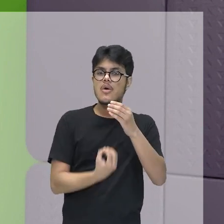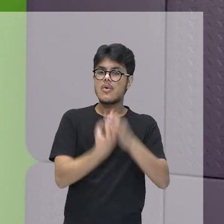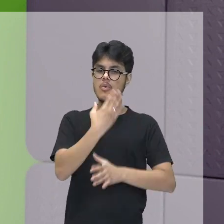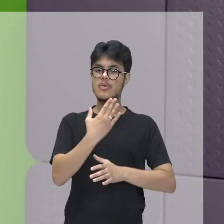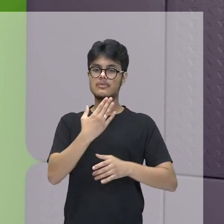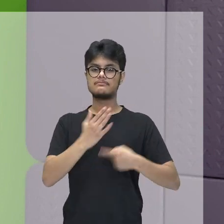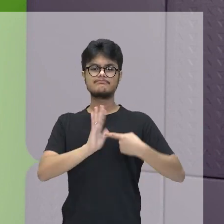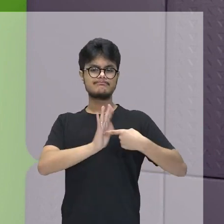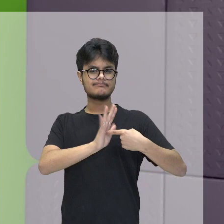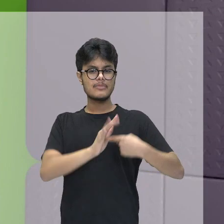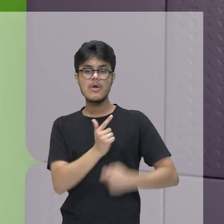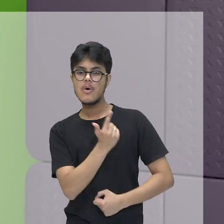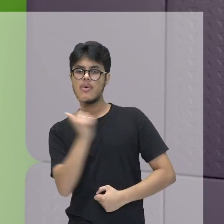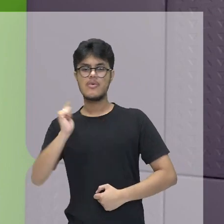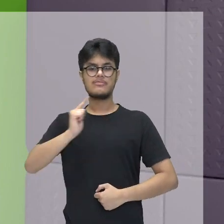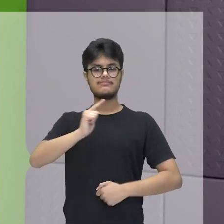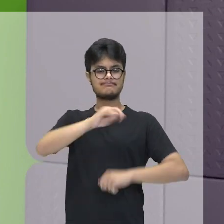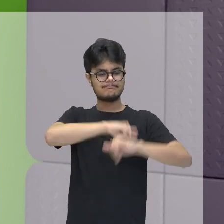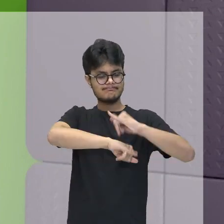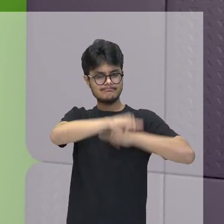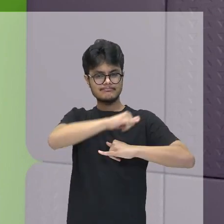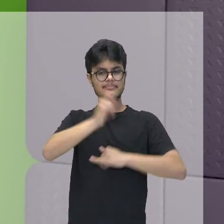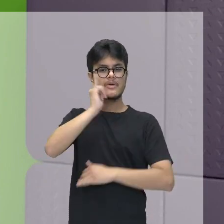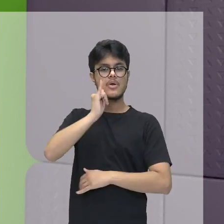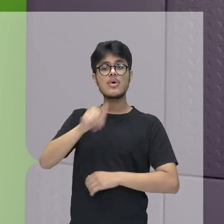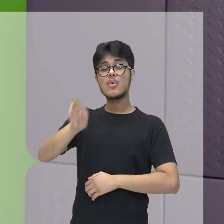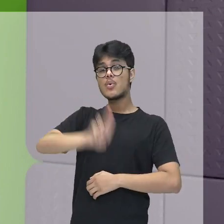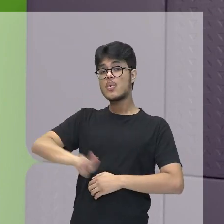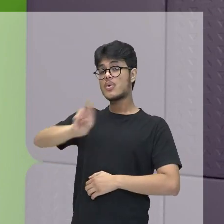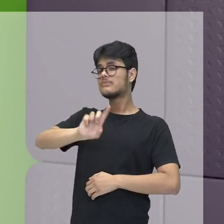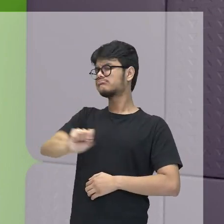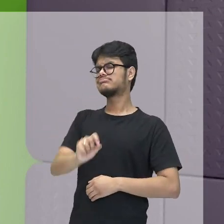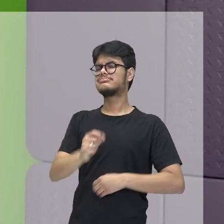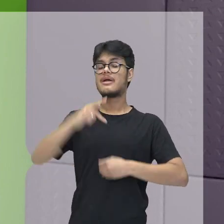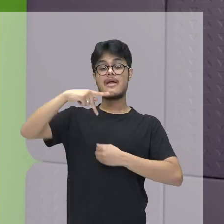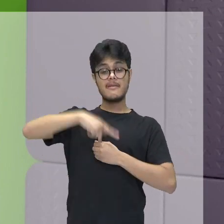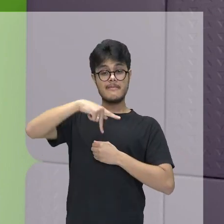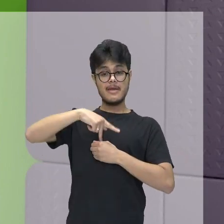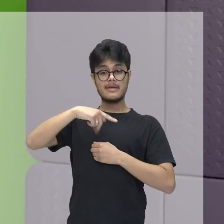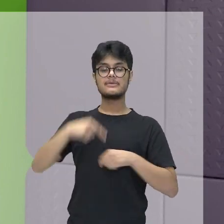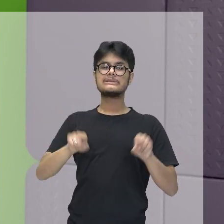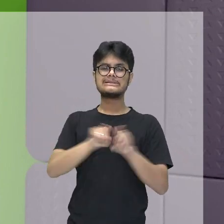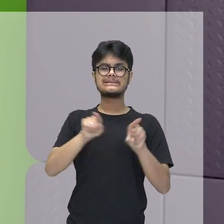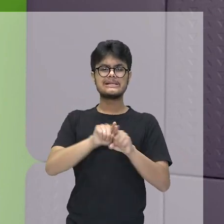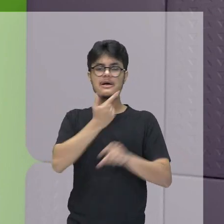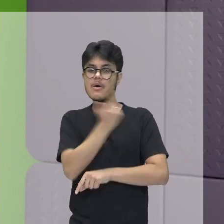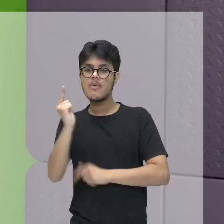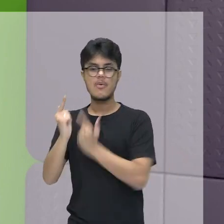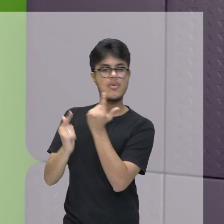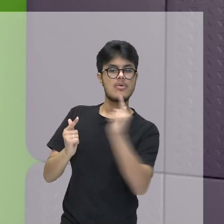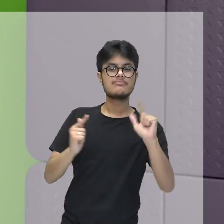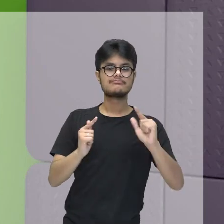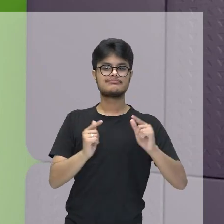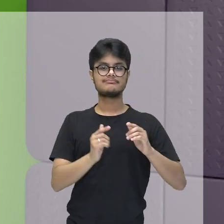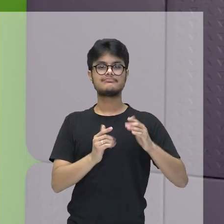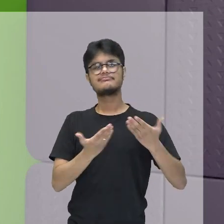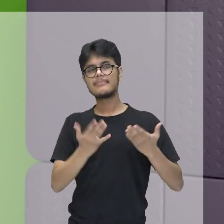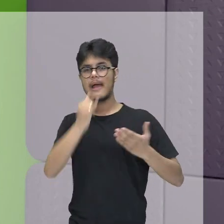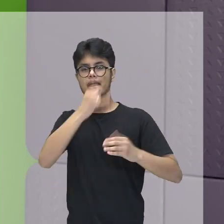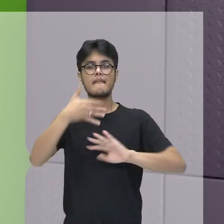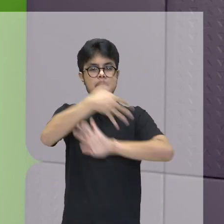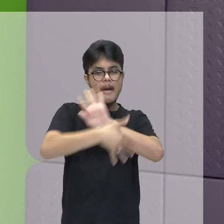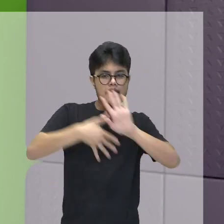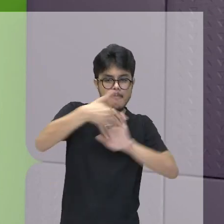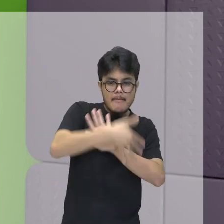novas fontes de energia, como por exemplo a utilização do petróleo e, claro, o surgimento de novas formas de transporte, como o trem, o surgimento